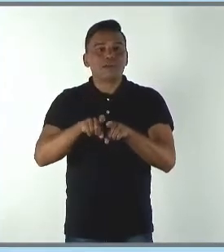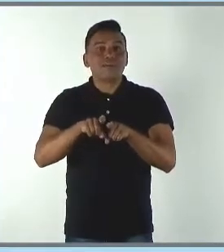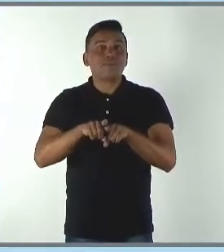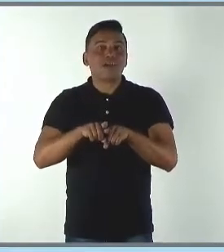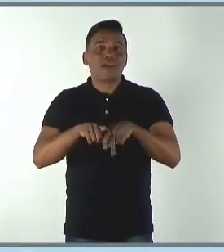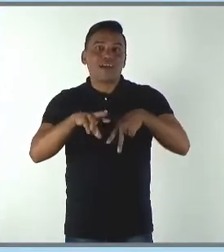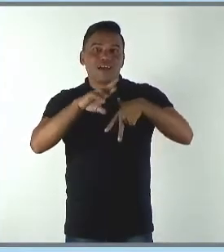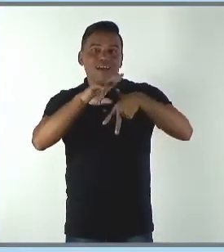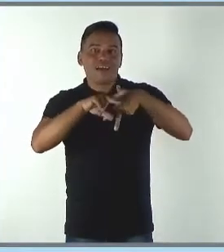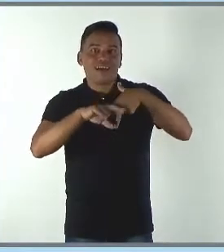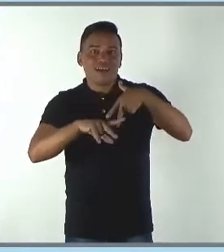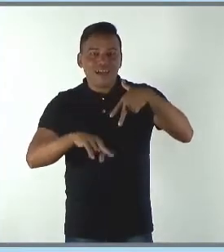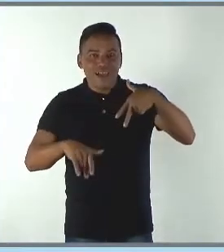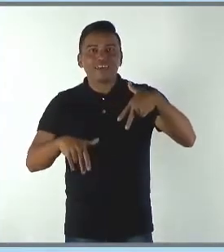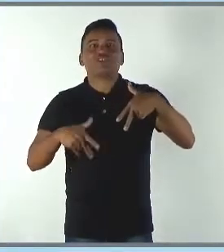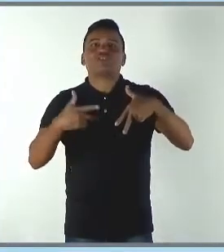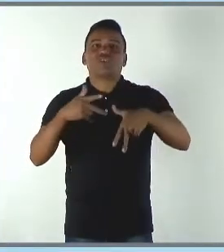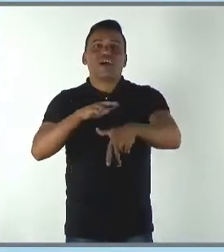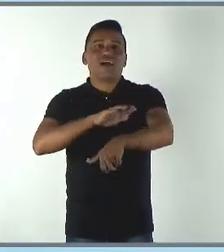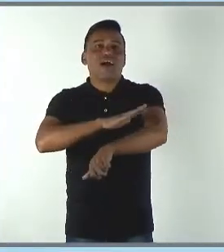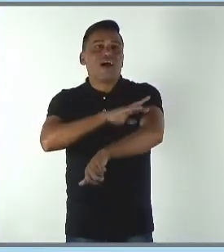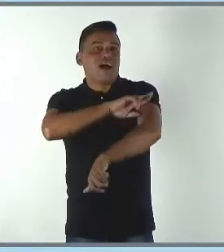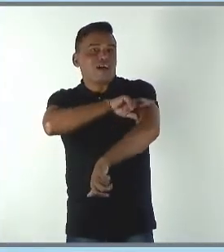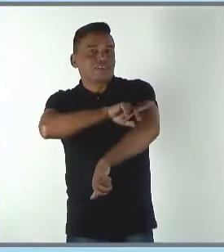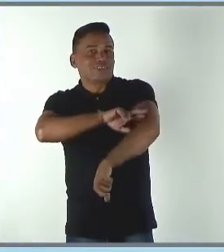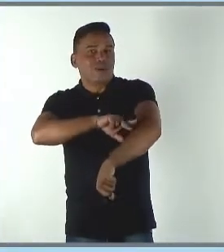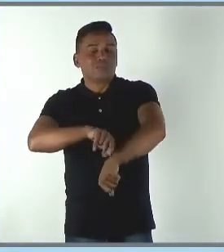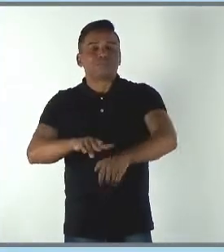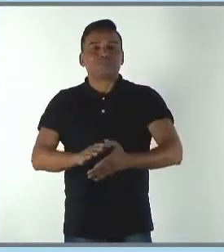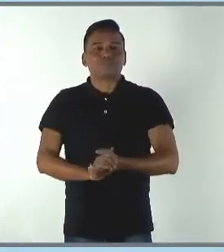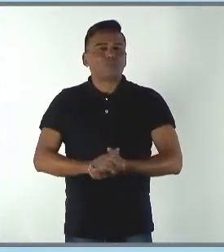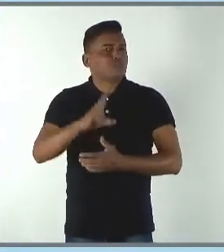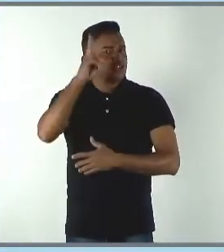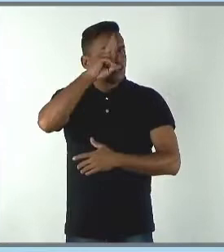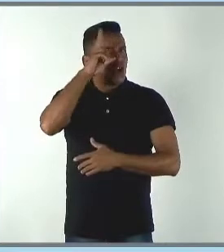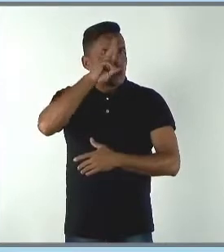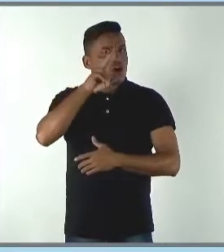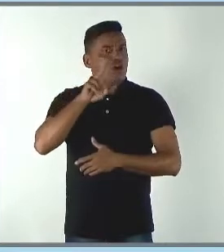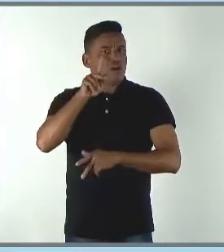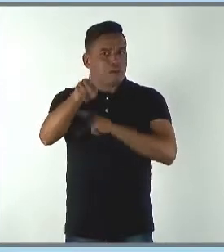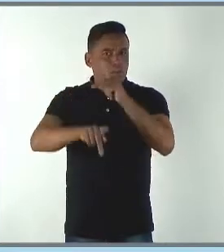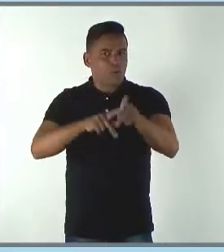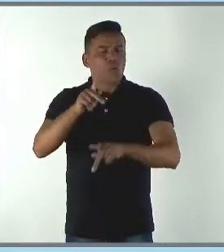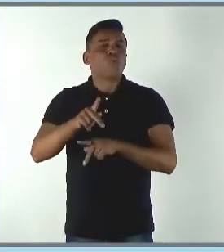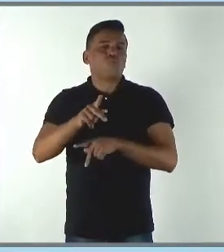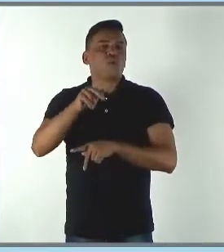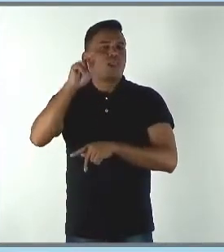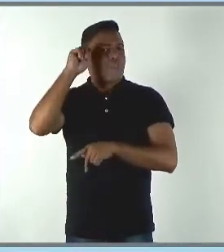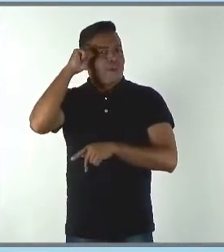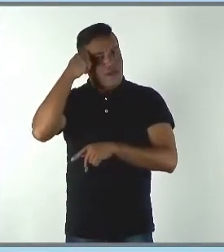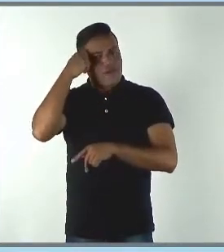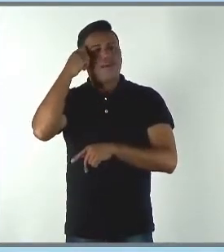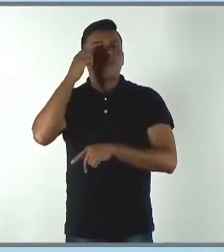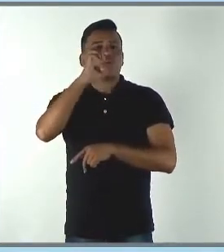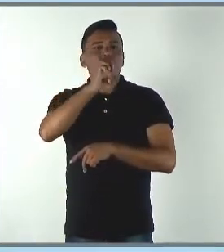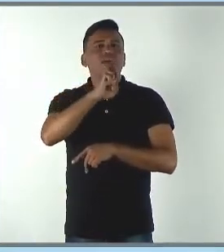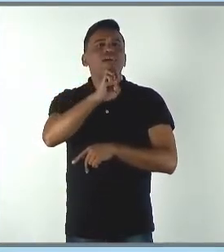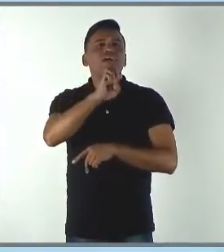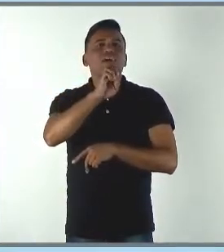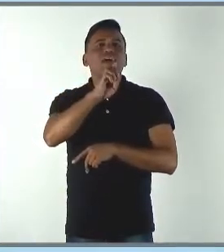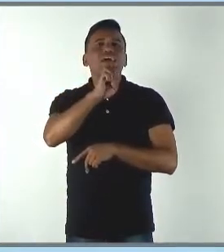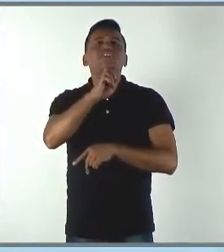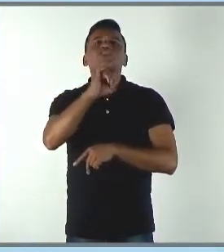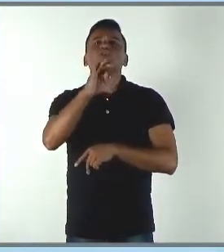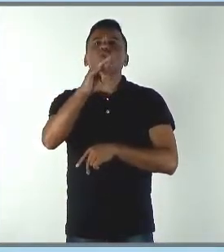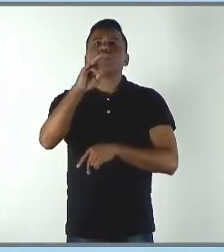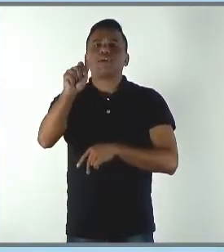uma tradição, tem uma história de editoria negra. A Masa começa a trabalhar com editoria nos anos 60, como funcionária